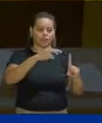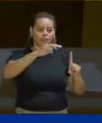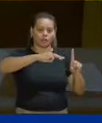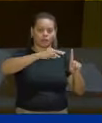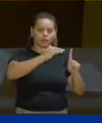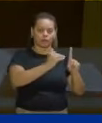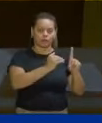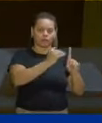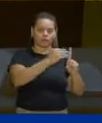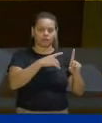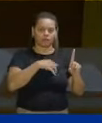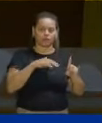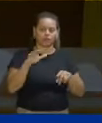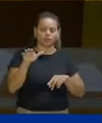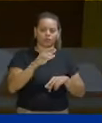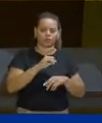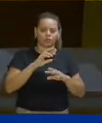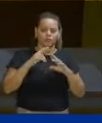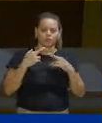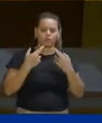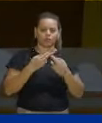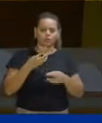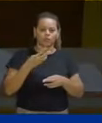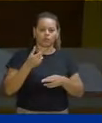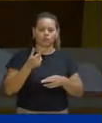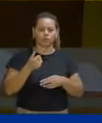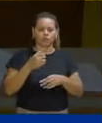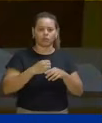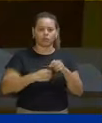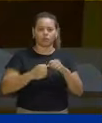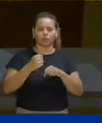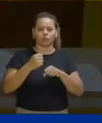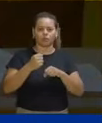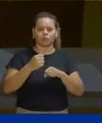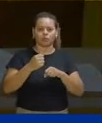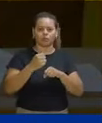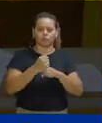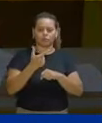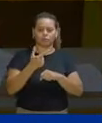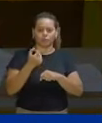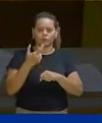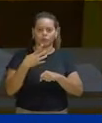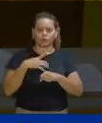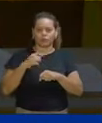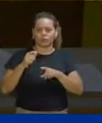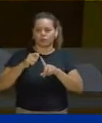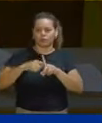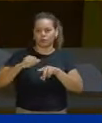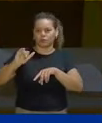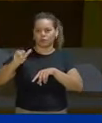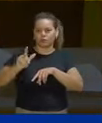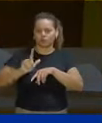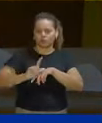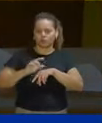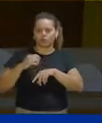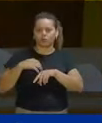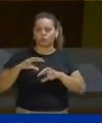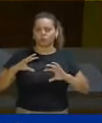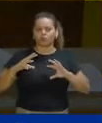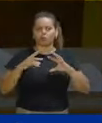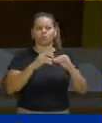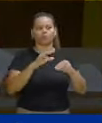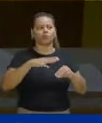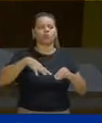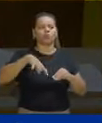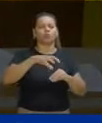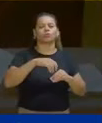convocou uma reunião em 31/7/2024, com a participação de todos os presidentes de tribunais regionais eleitorais, e a